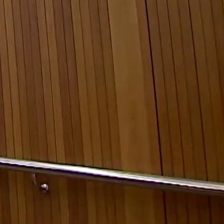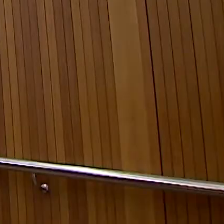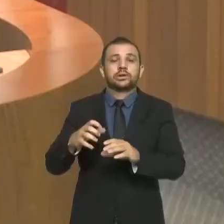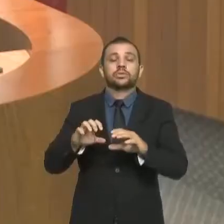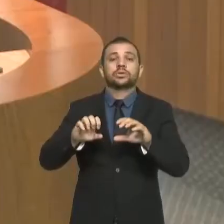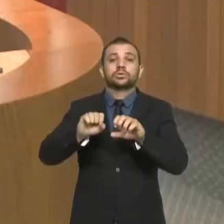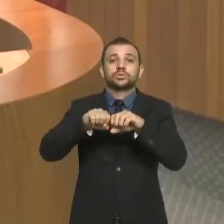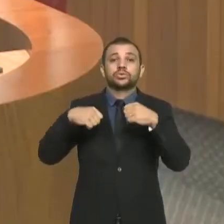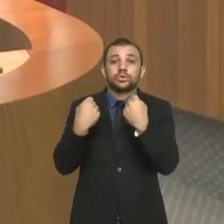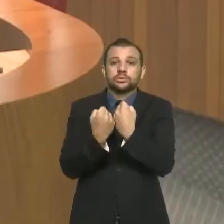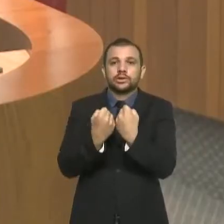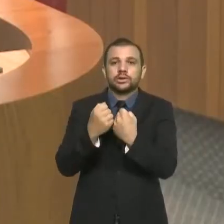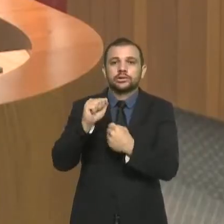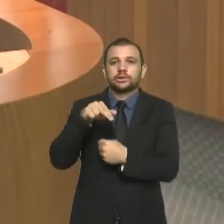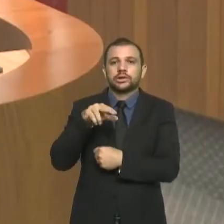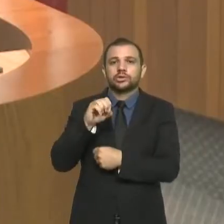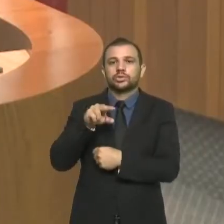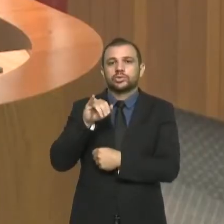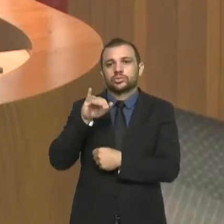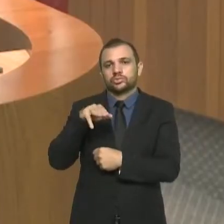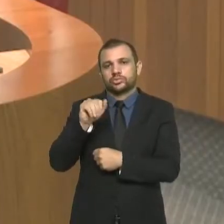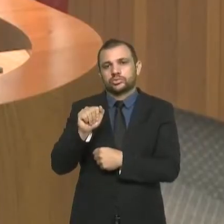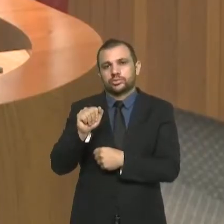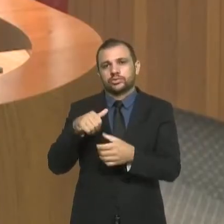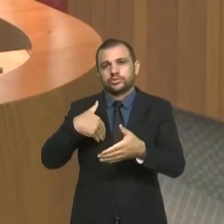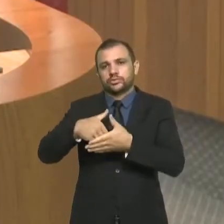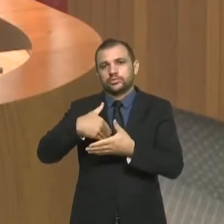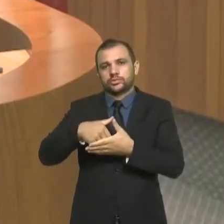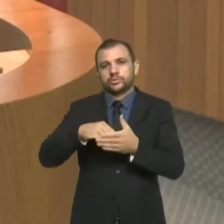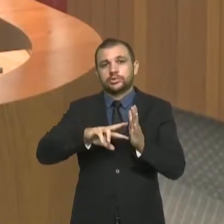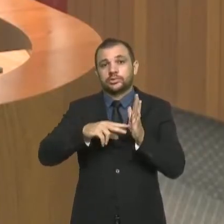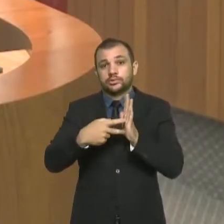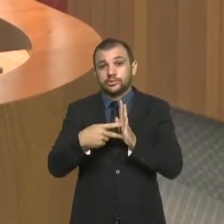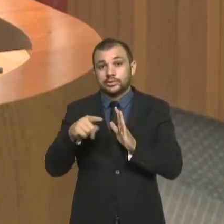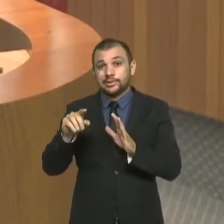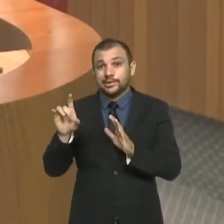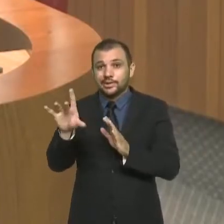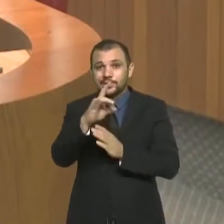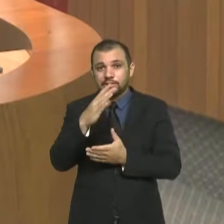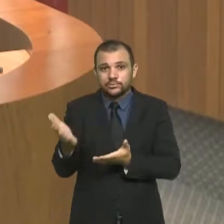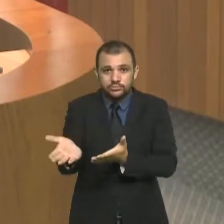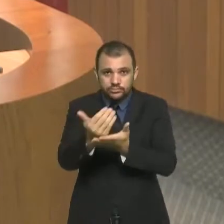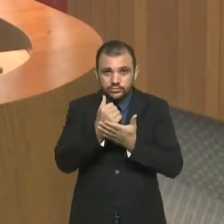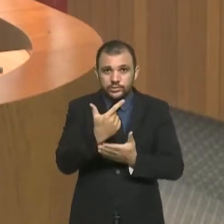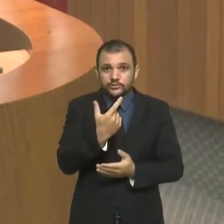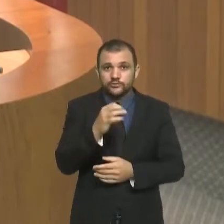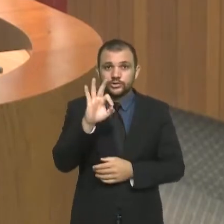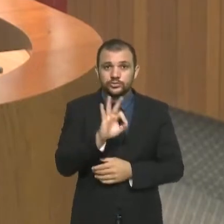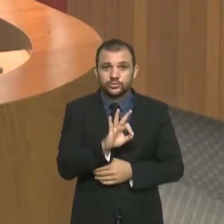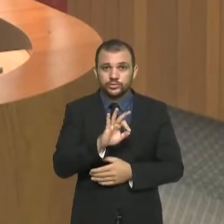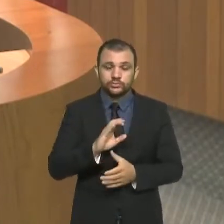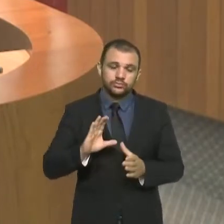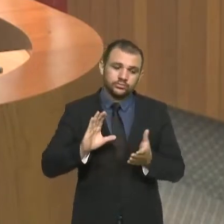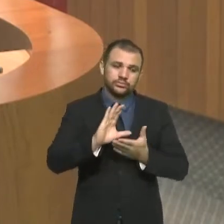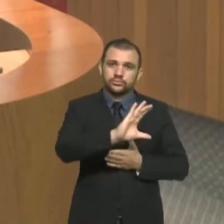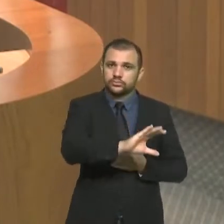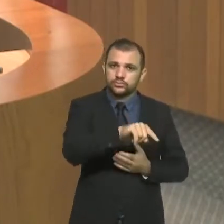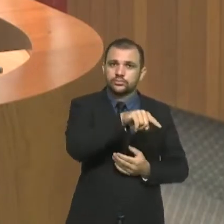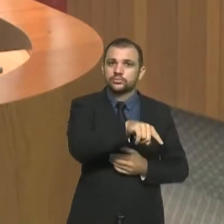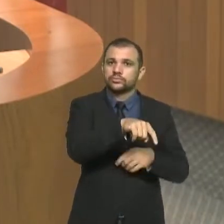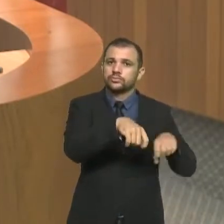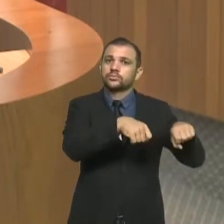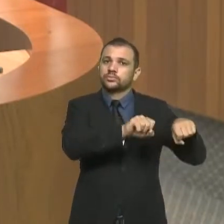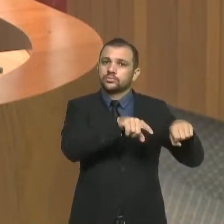futebol maranhense. Cada receita que nós recebamos, 20% dessa receita vá para o motoclube original